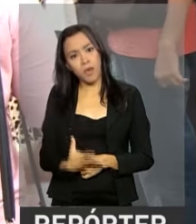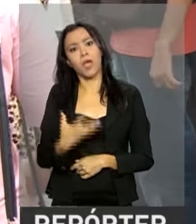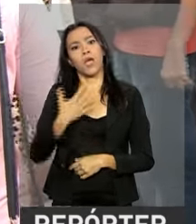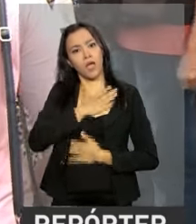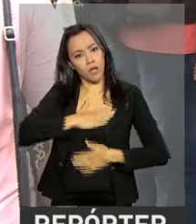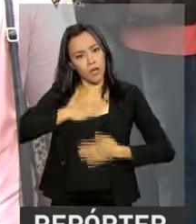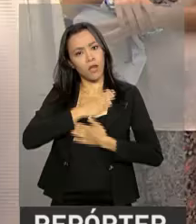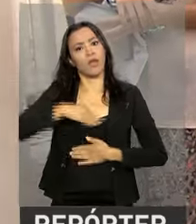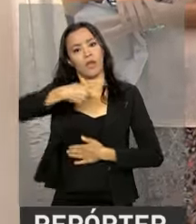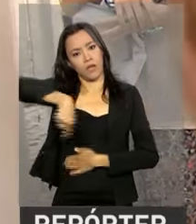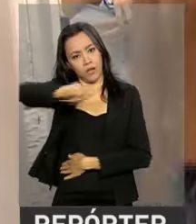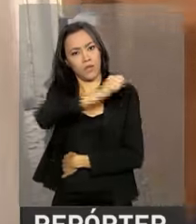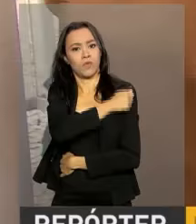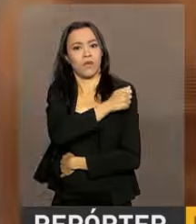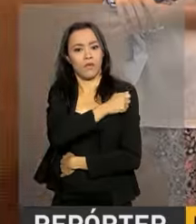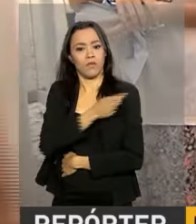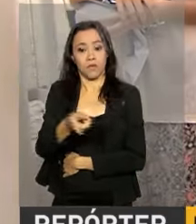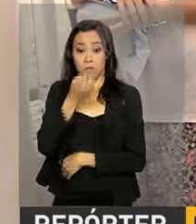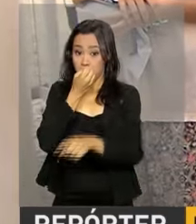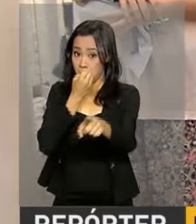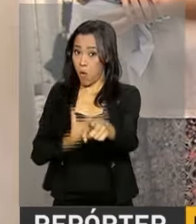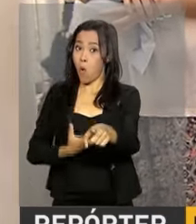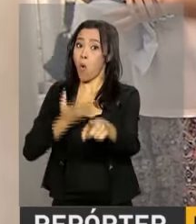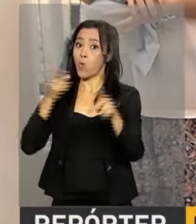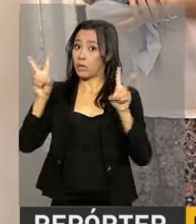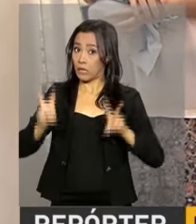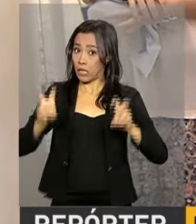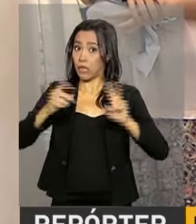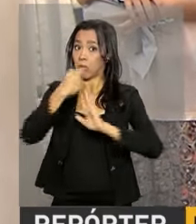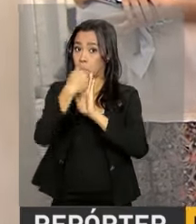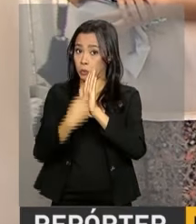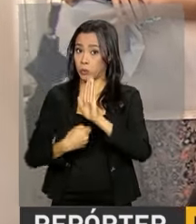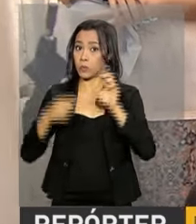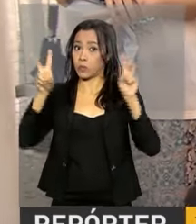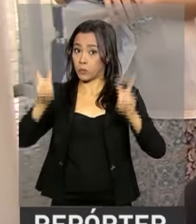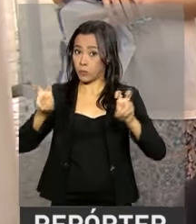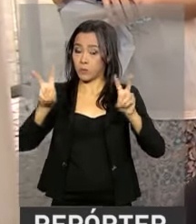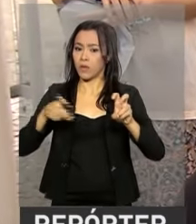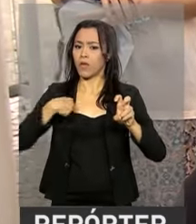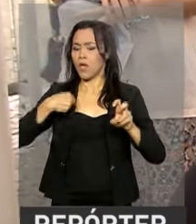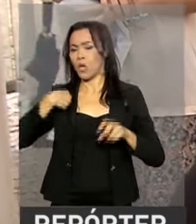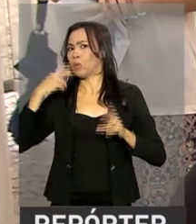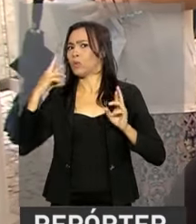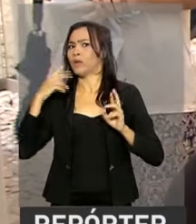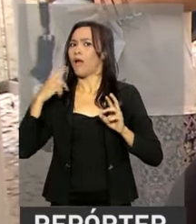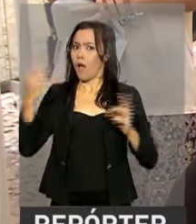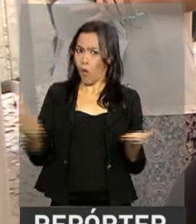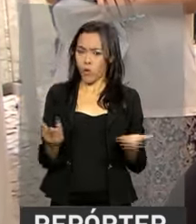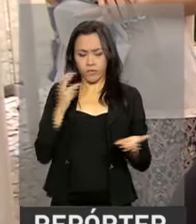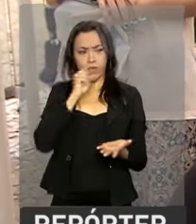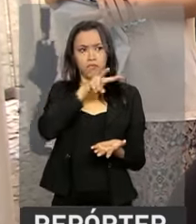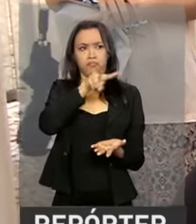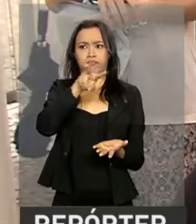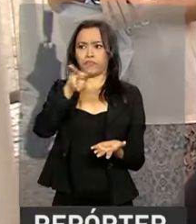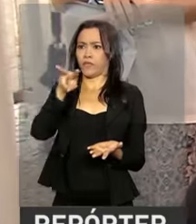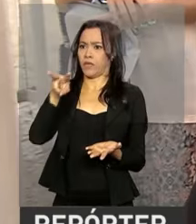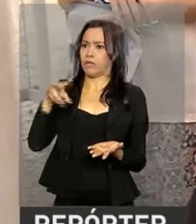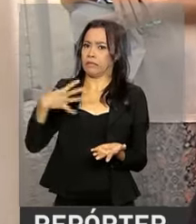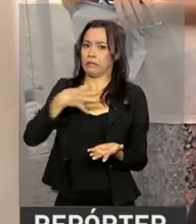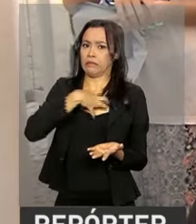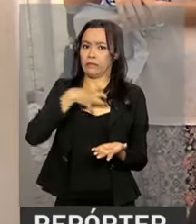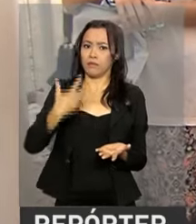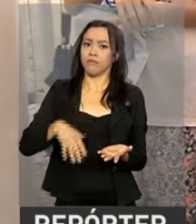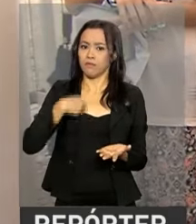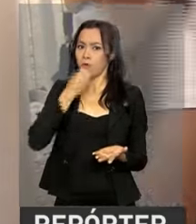pelos estudantes. Um tema muito bom, achei que foi um tema, eu não esperava, mas foi um tema que é muito presente ainda hoje em dia, então achei que foi um tema